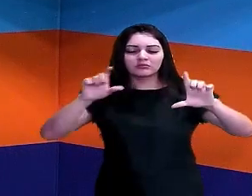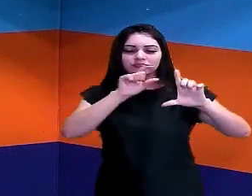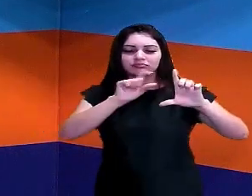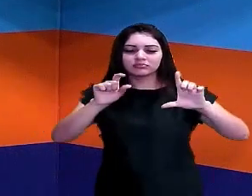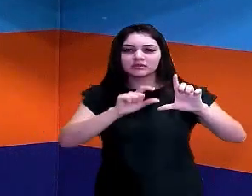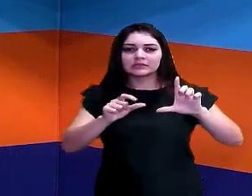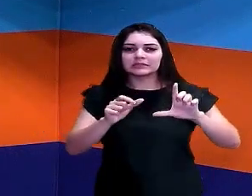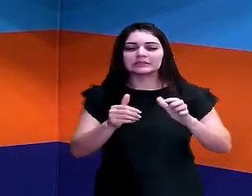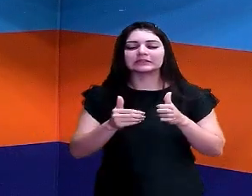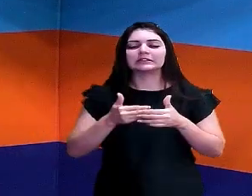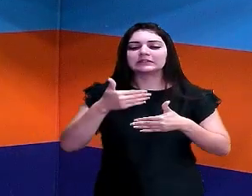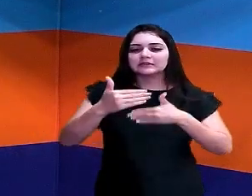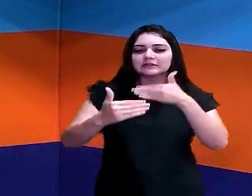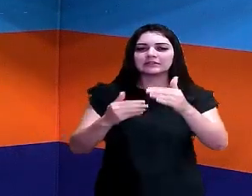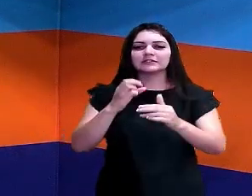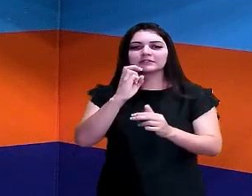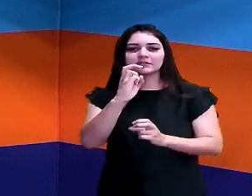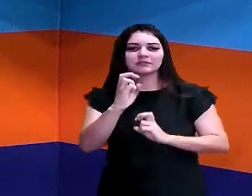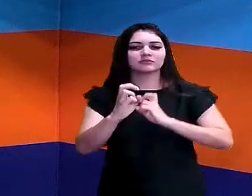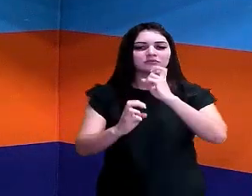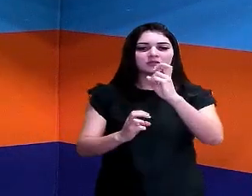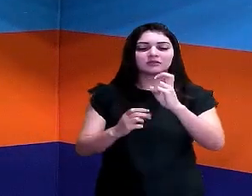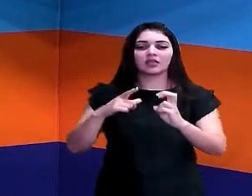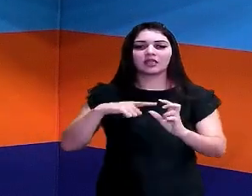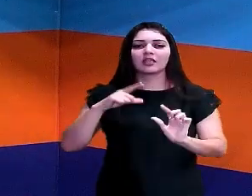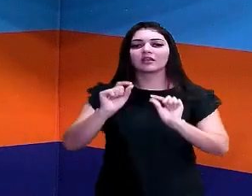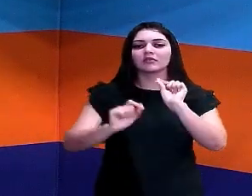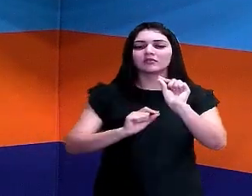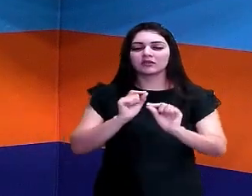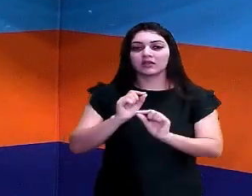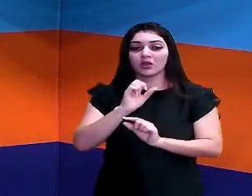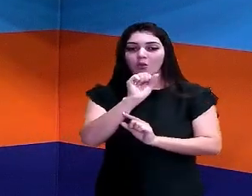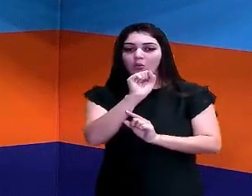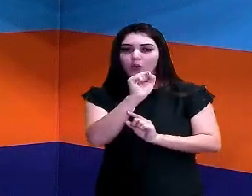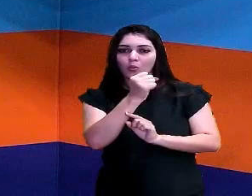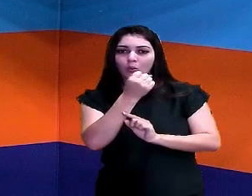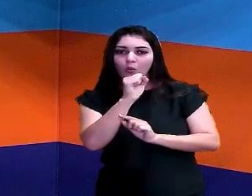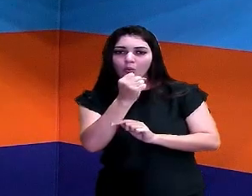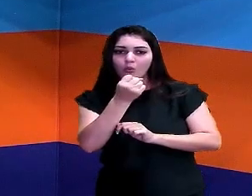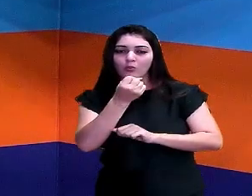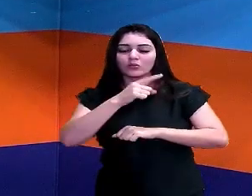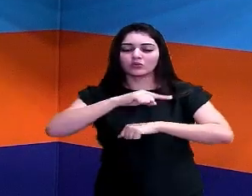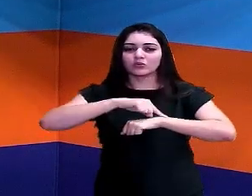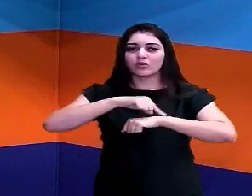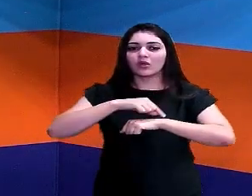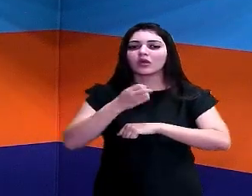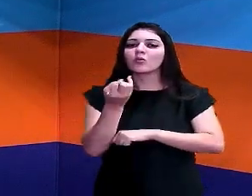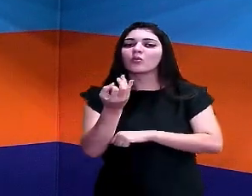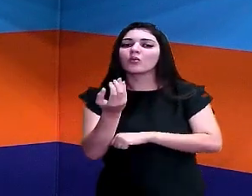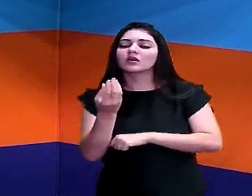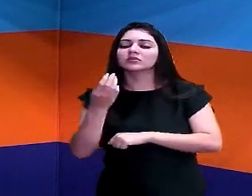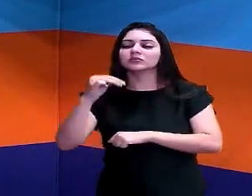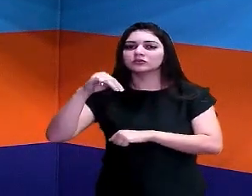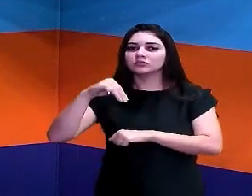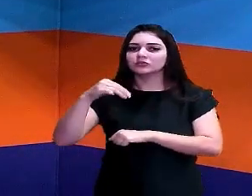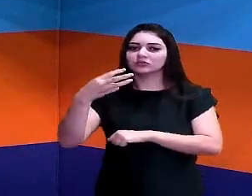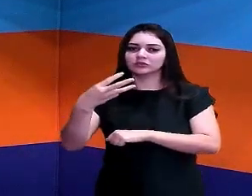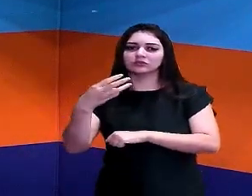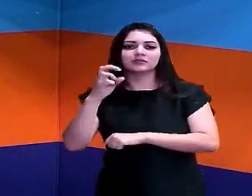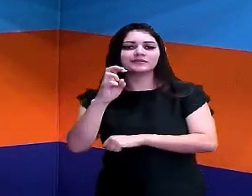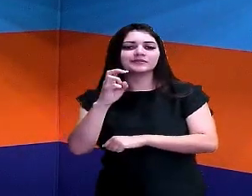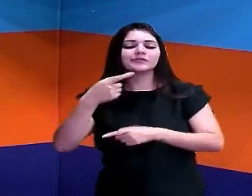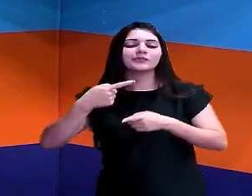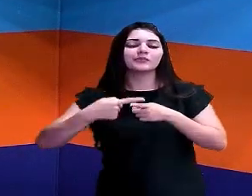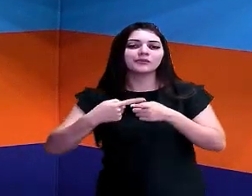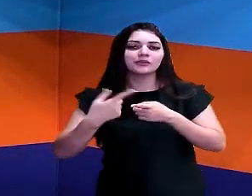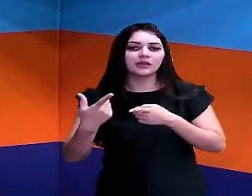5. Aqui a gente vai ter, ó, 8 horas e 35 minutos. Por quê? Porque a